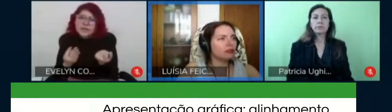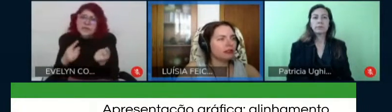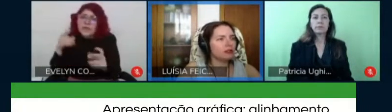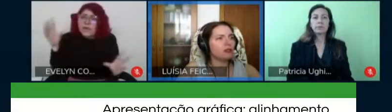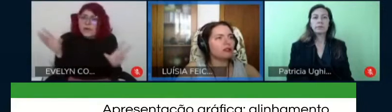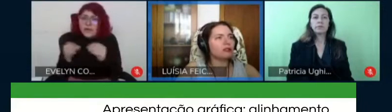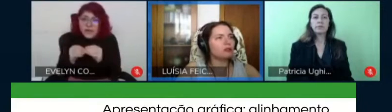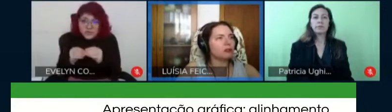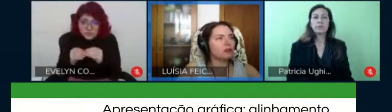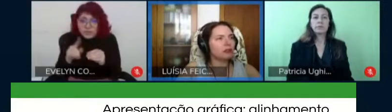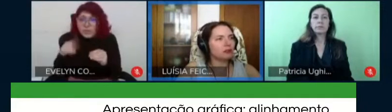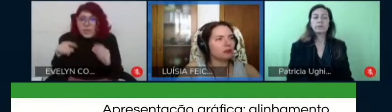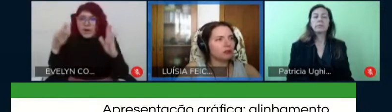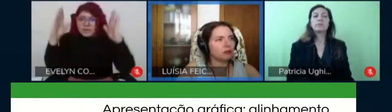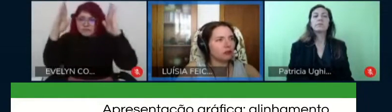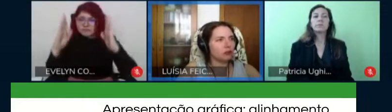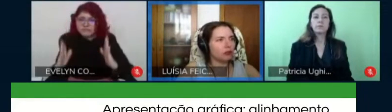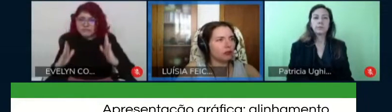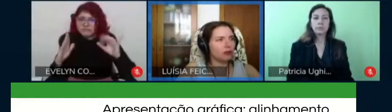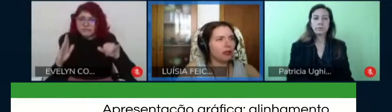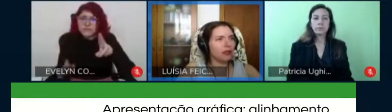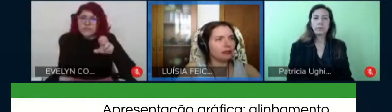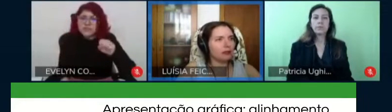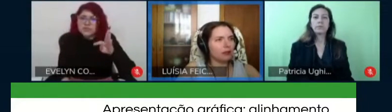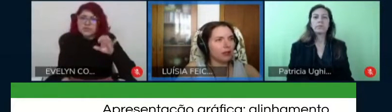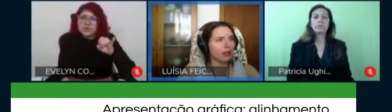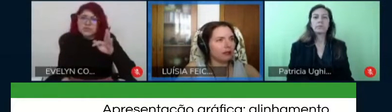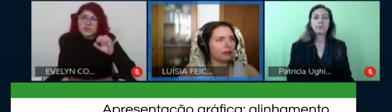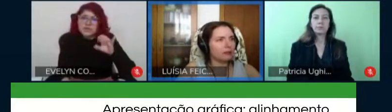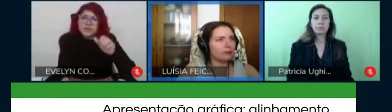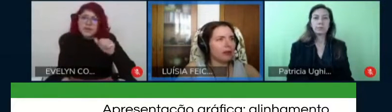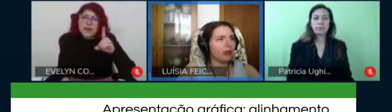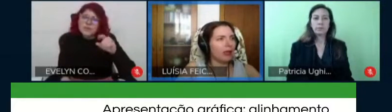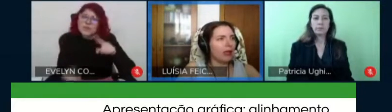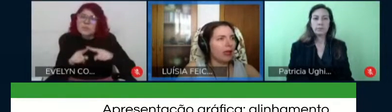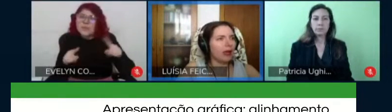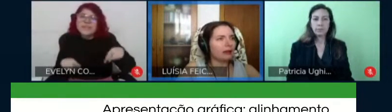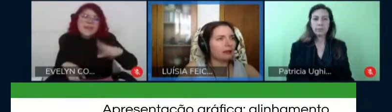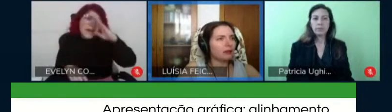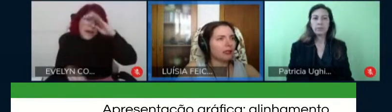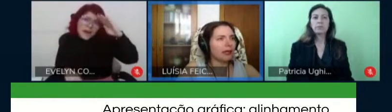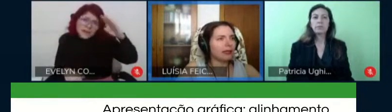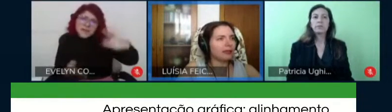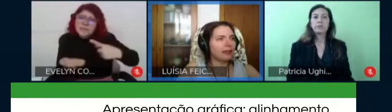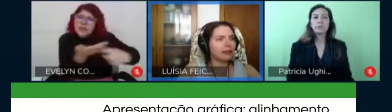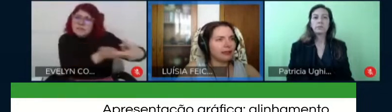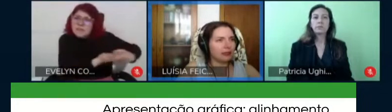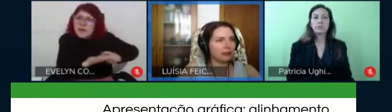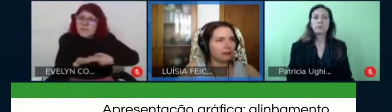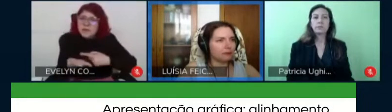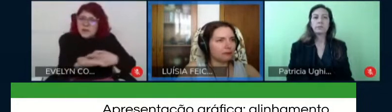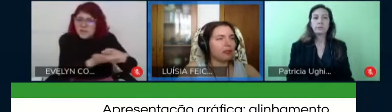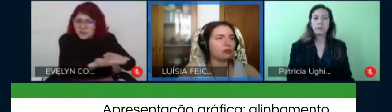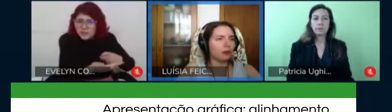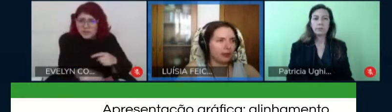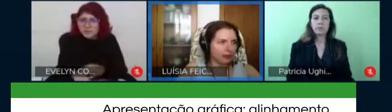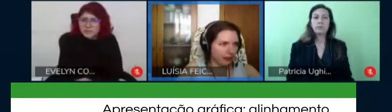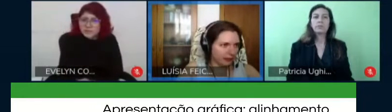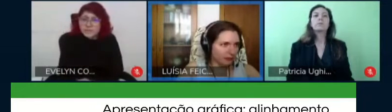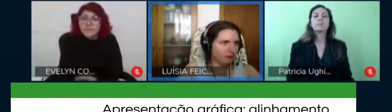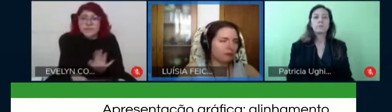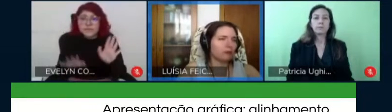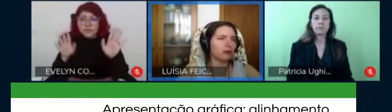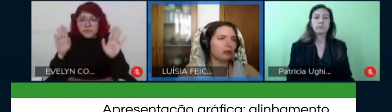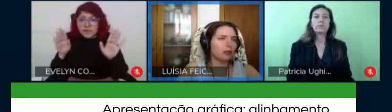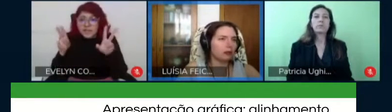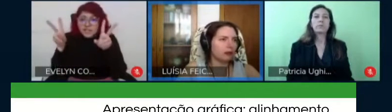Os títulos das sessões e subseções e as referências são alinhadas à esquerda. Isso a